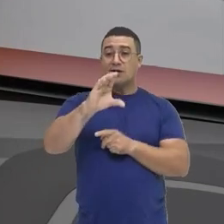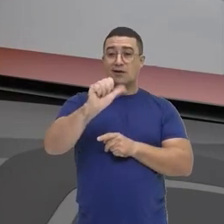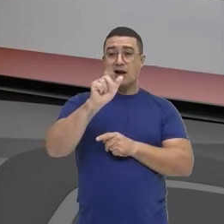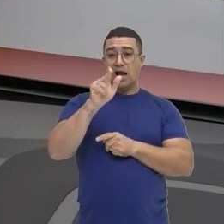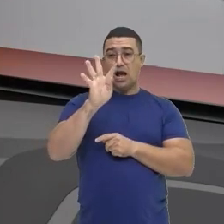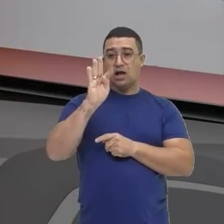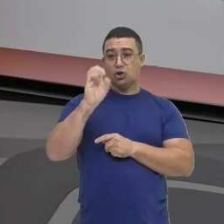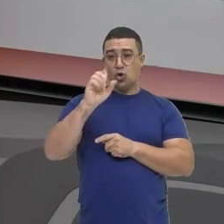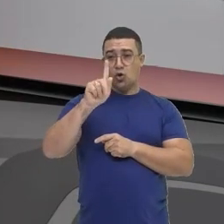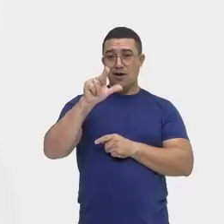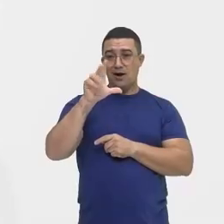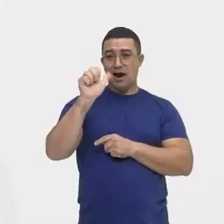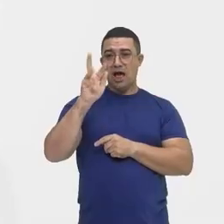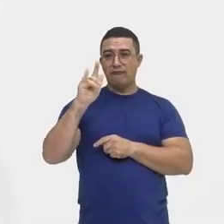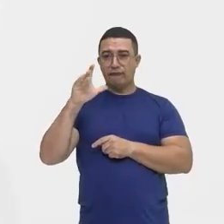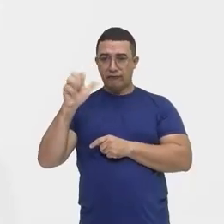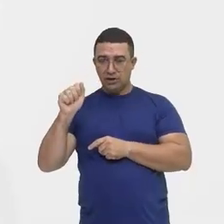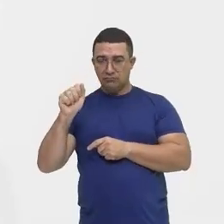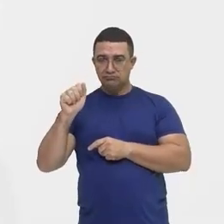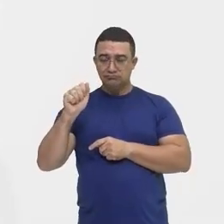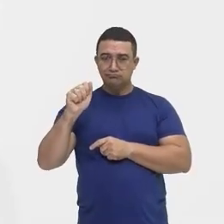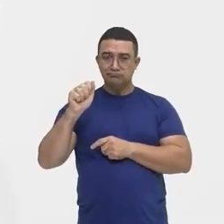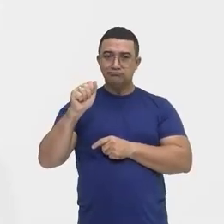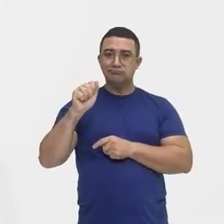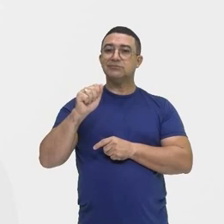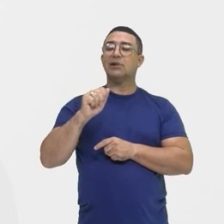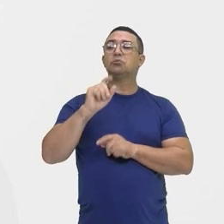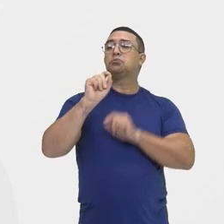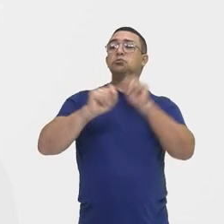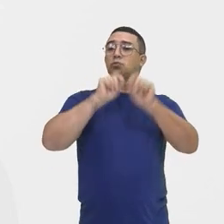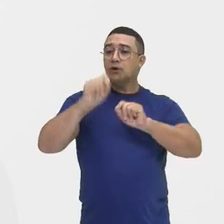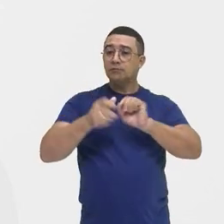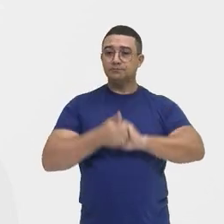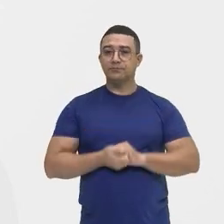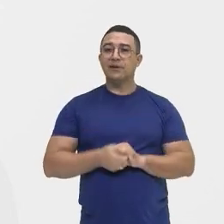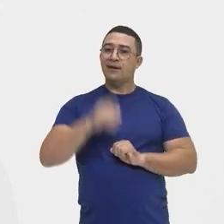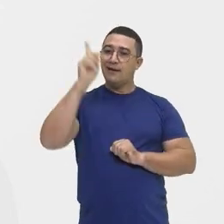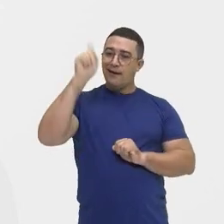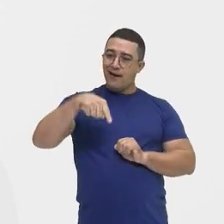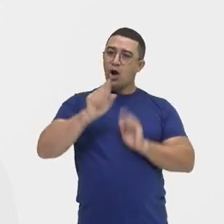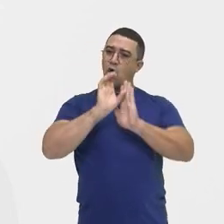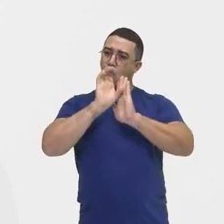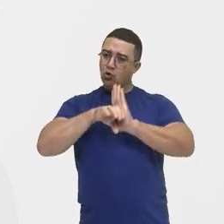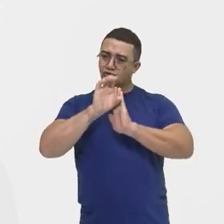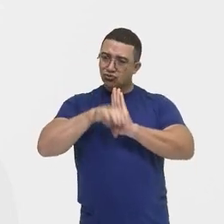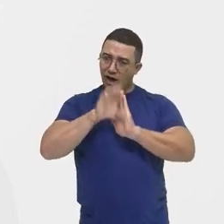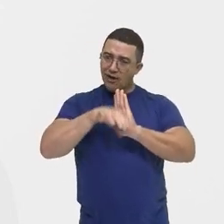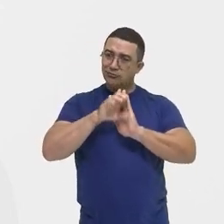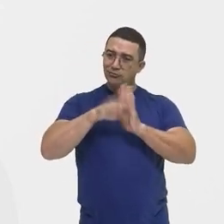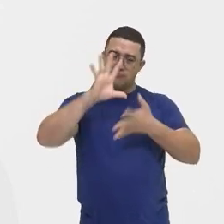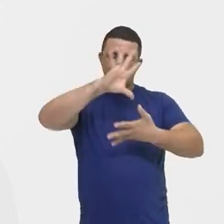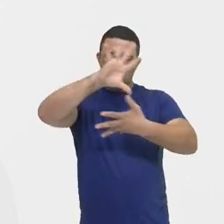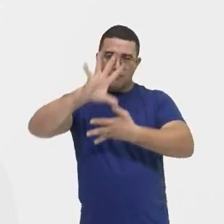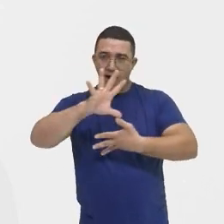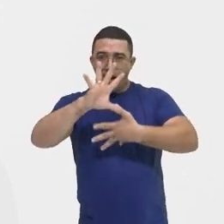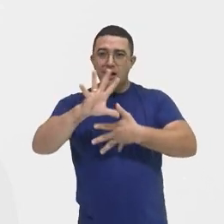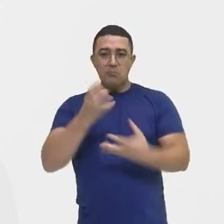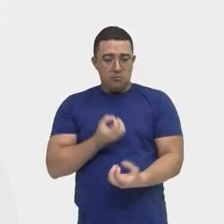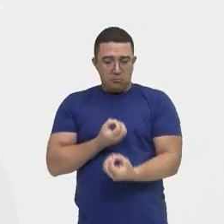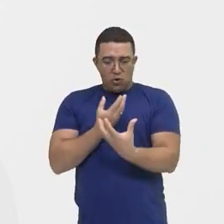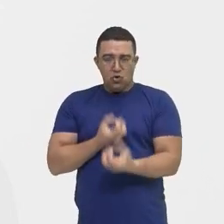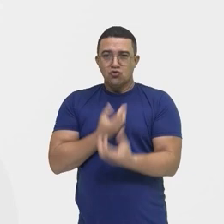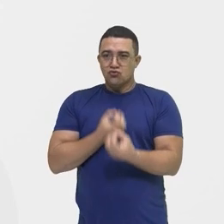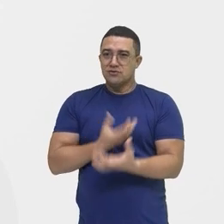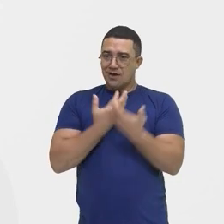cartografia. Nós temos aí que a cartografia, ela trata da concepção, ela trata aí da produção,